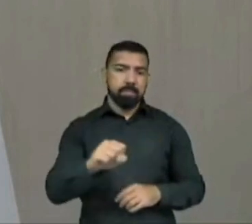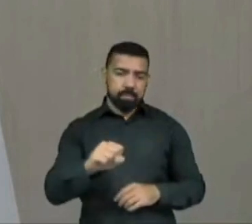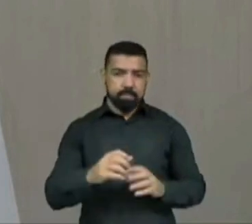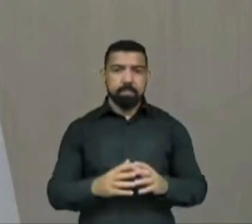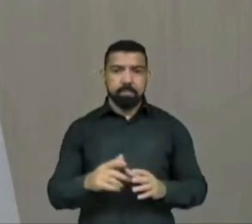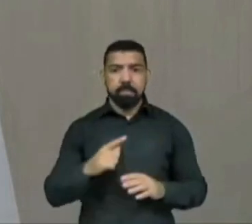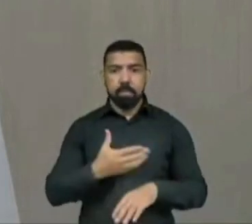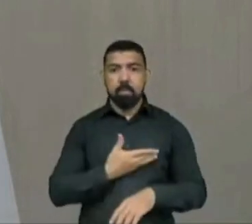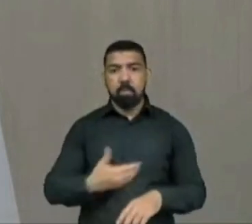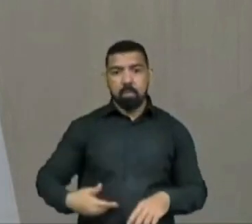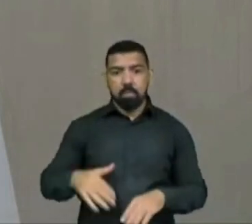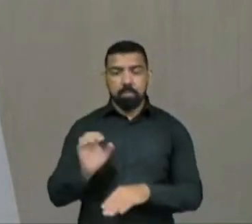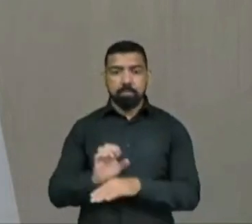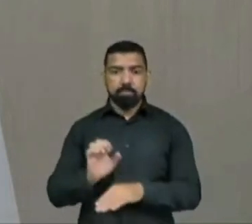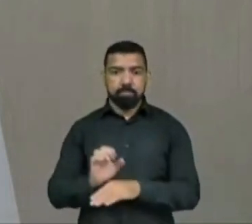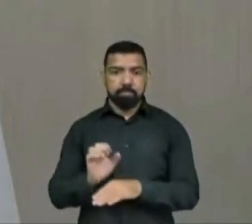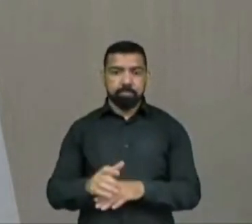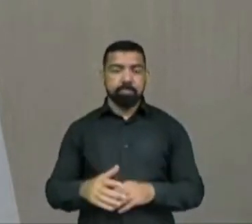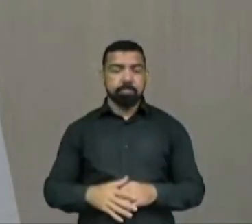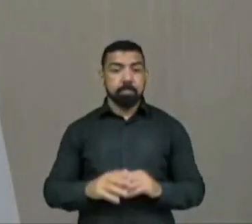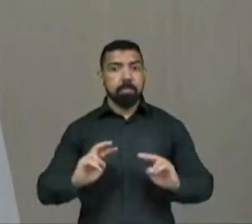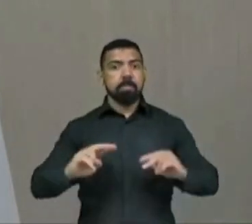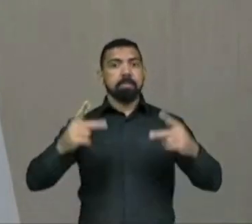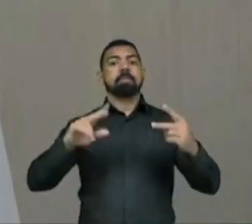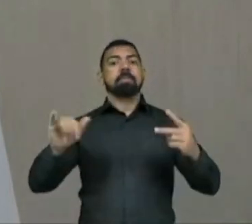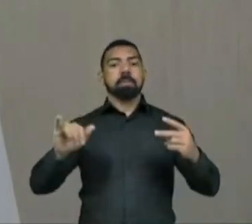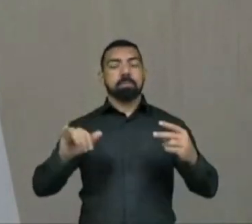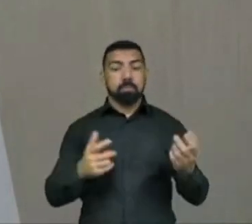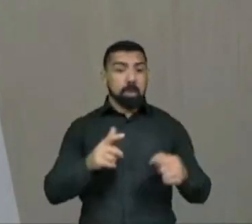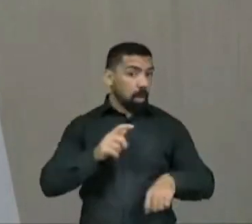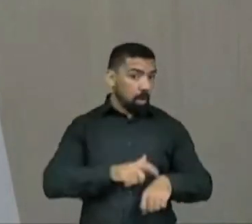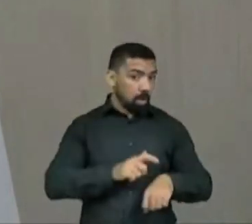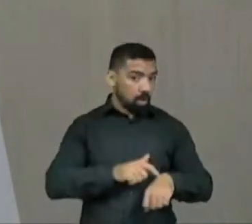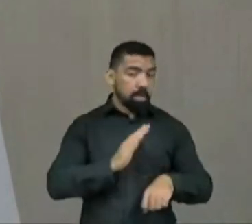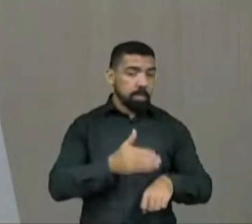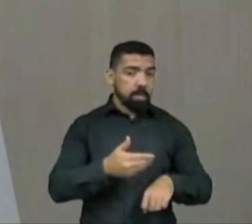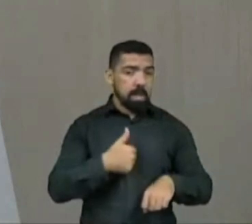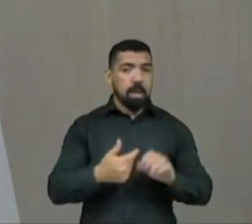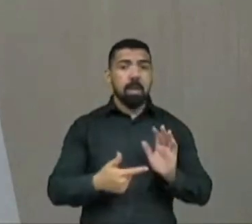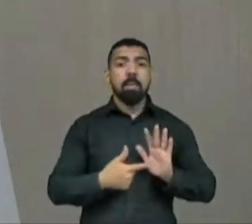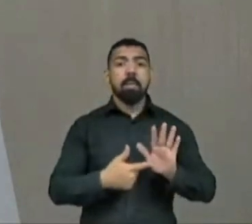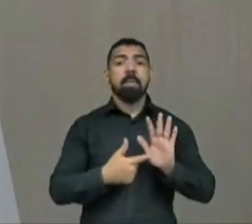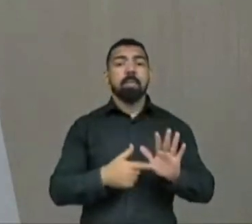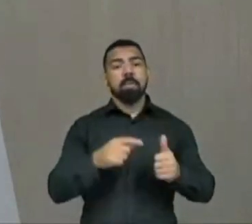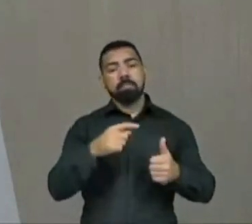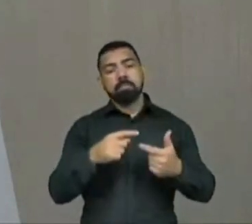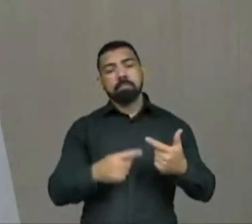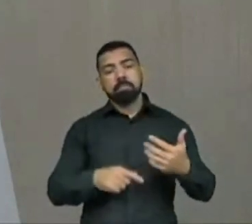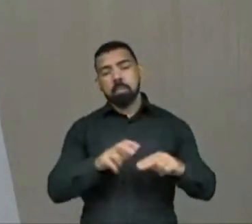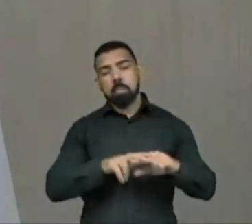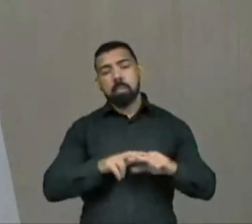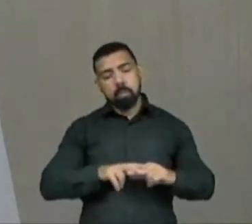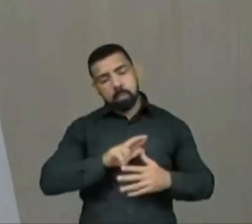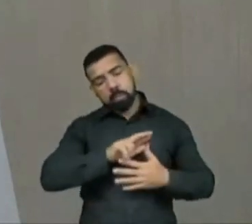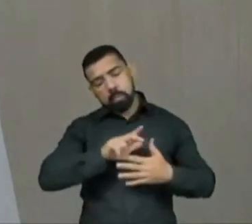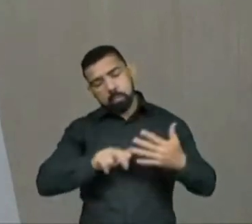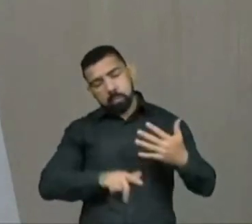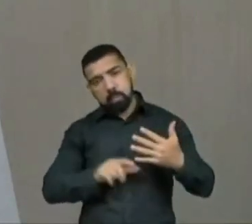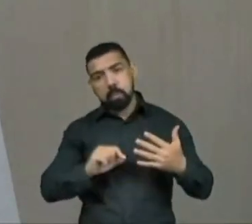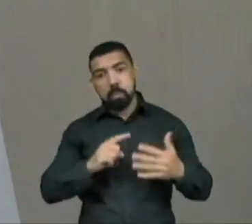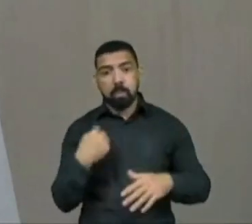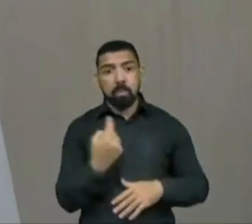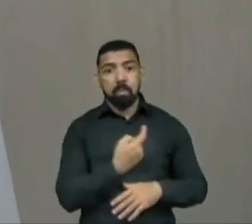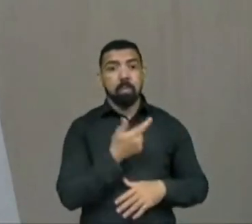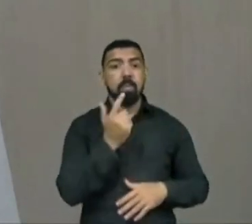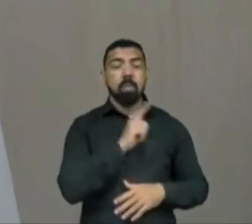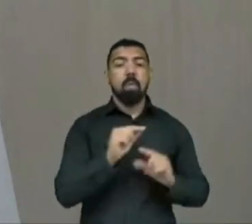governo do Estado. E desde aquele momento apresentei aqui todos os motivos possíveis para que a gente pudesse,